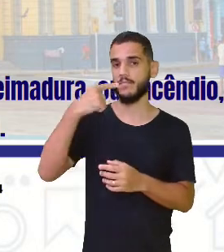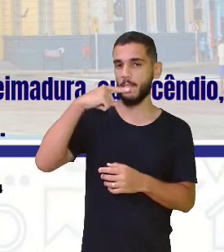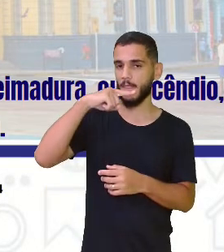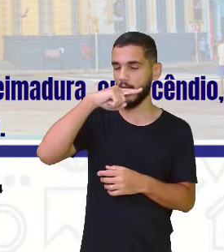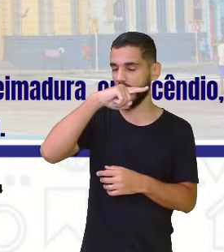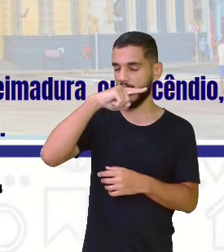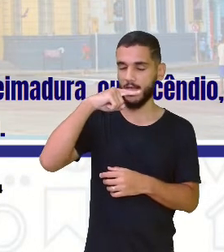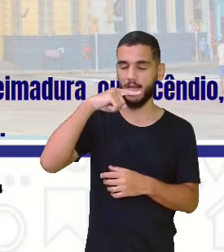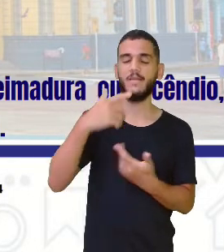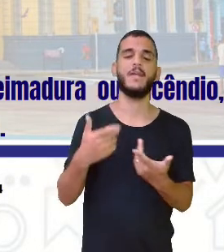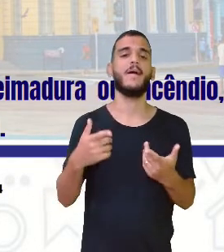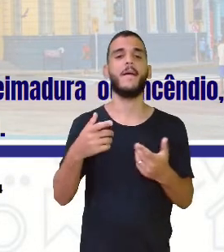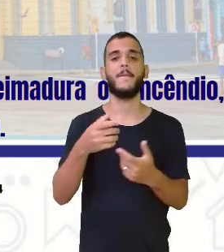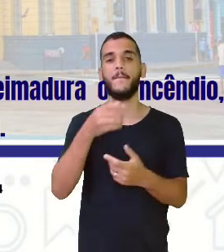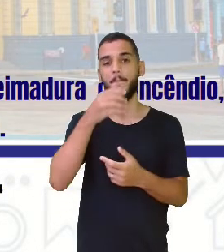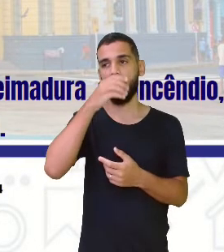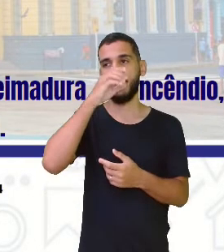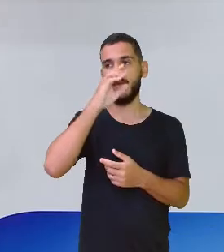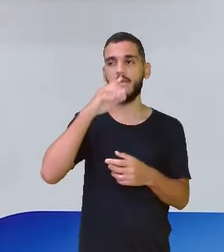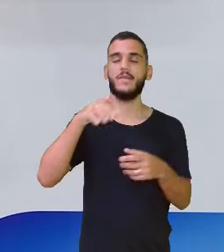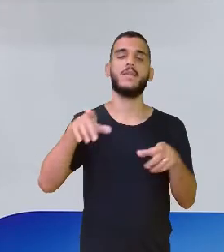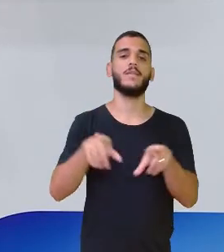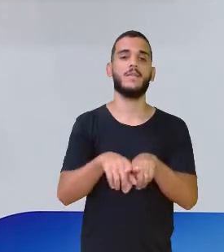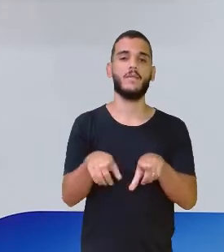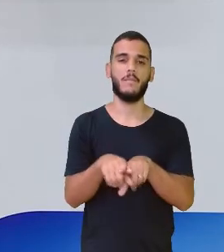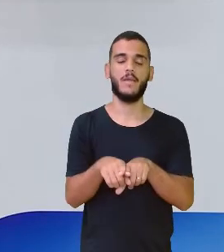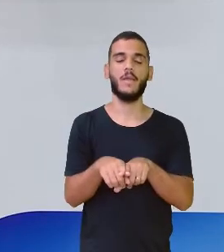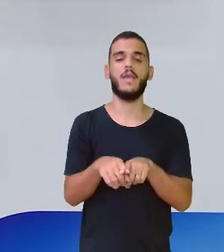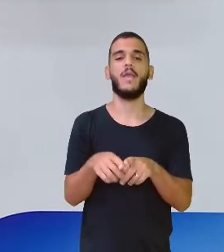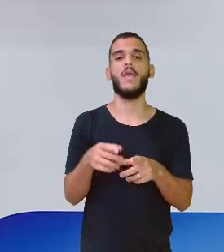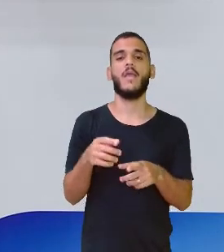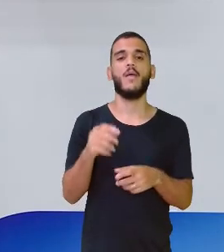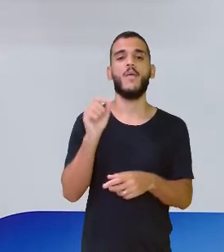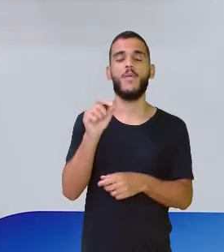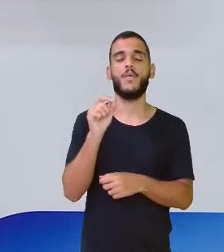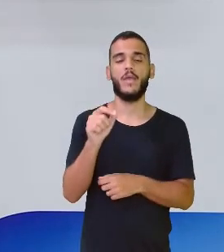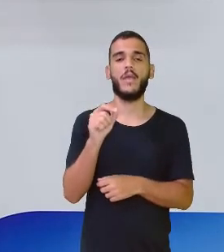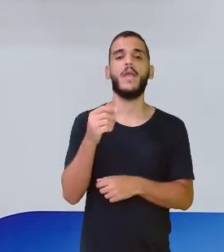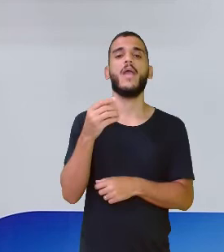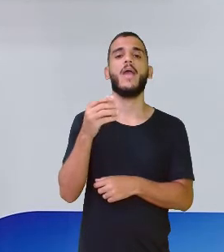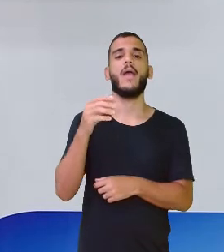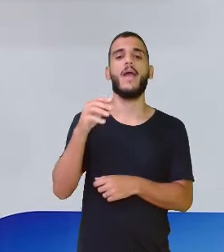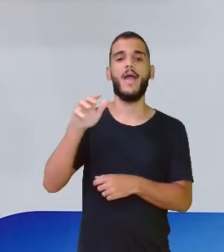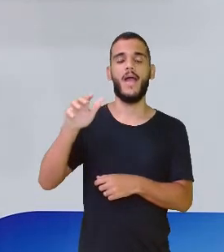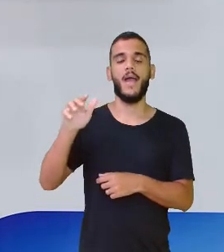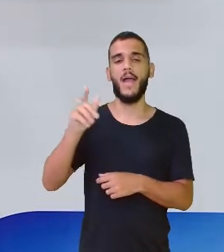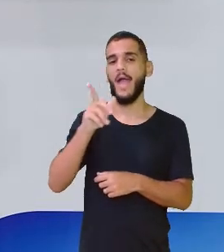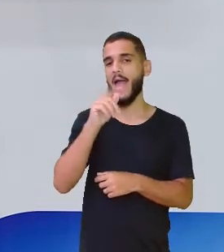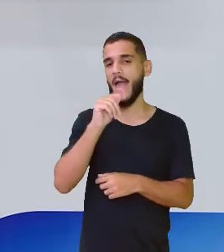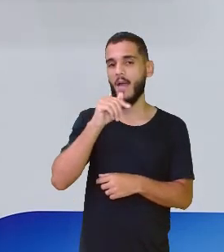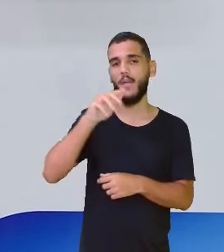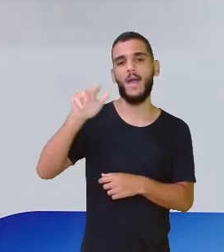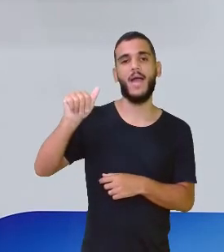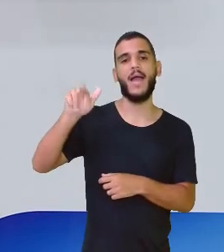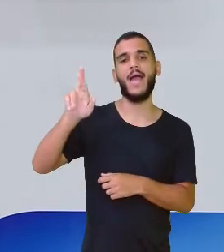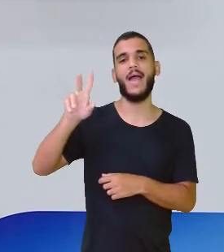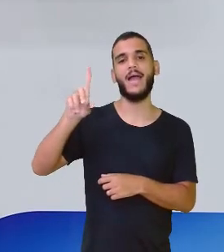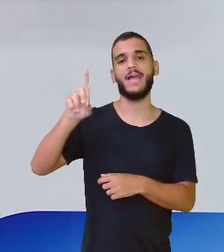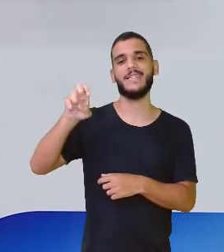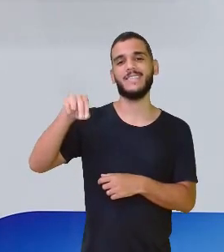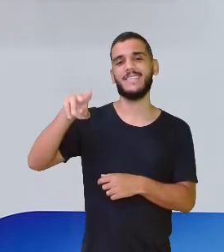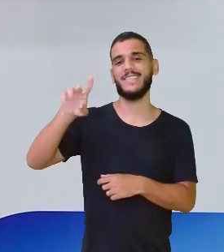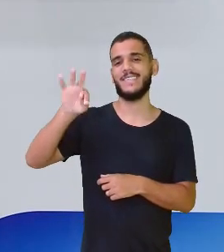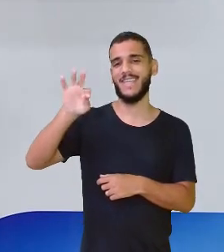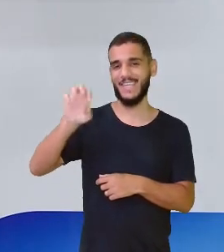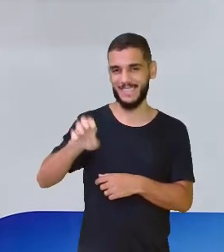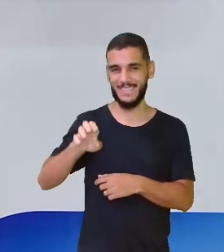a cana, né, a bebida, para a aguardente? É o teor alcoólico, né? E a aguardente, por